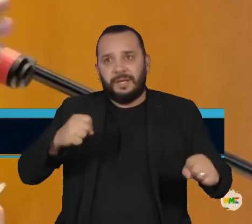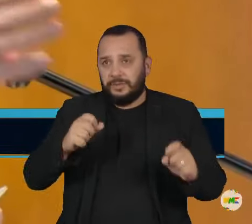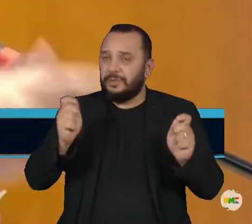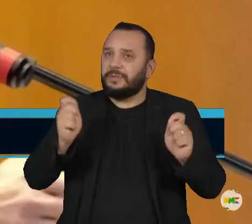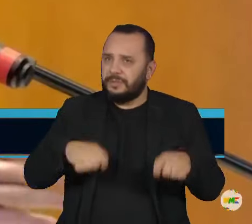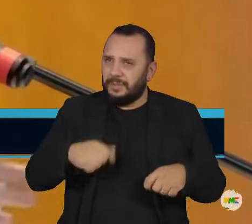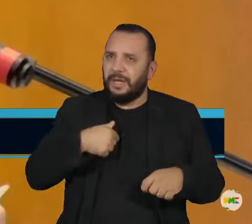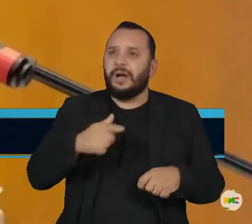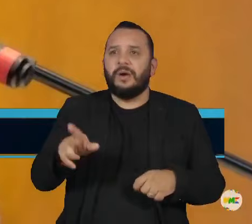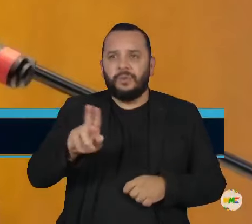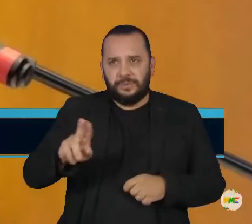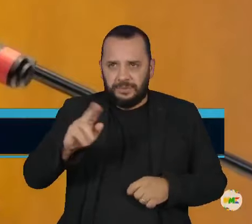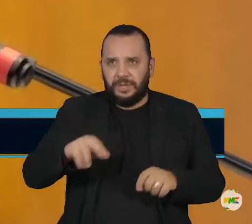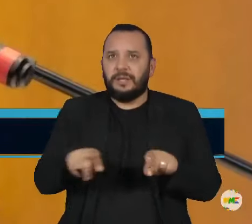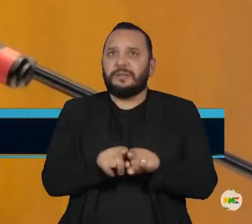renovável sem essa fonte energética